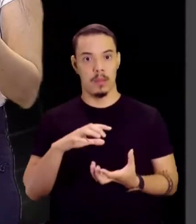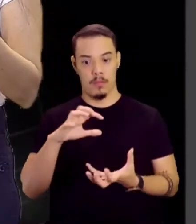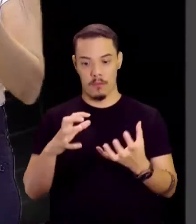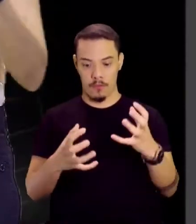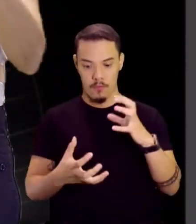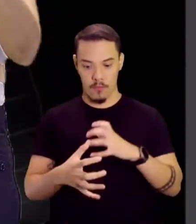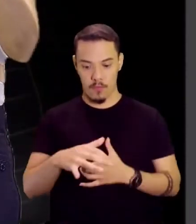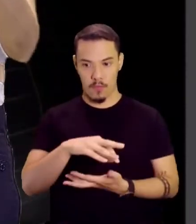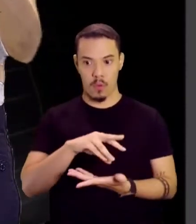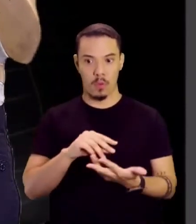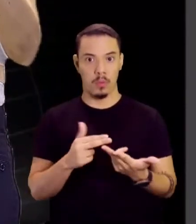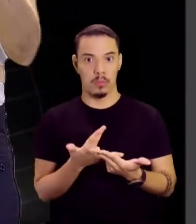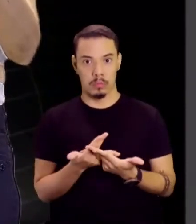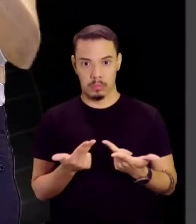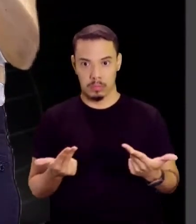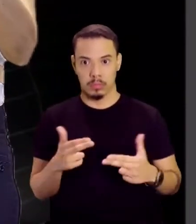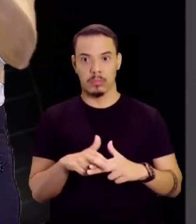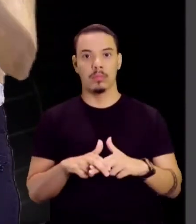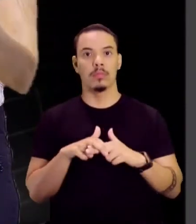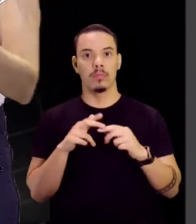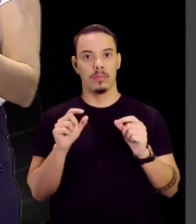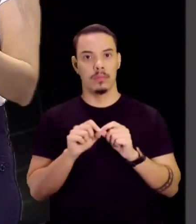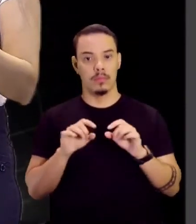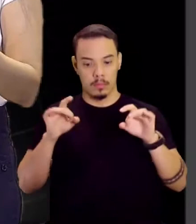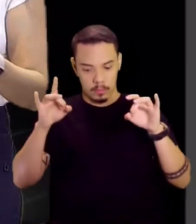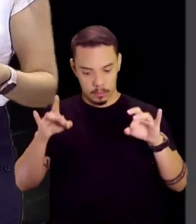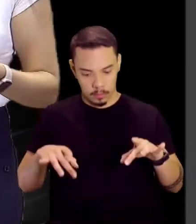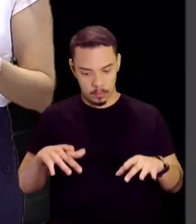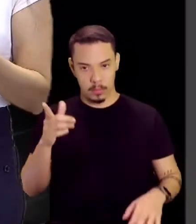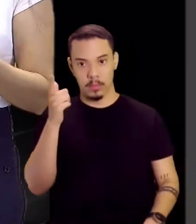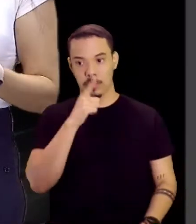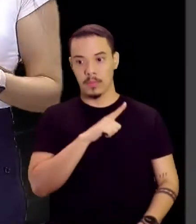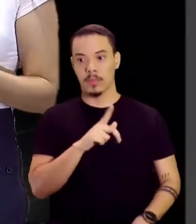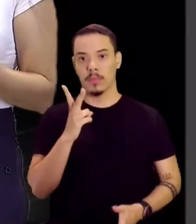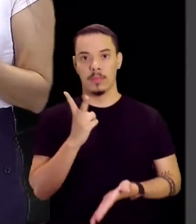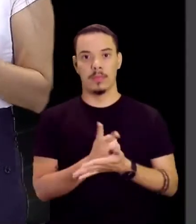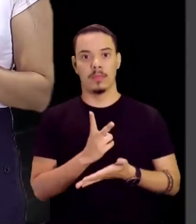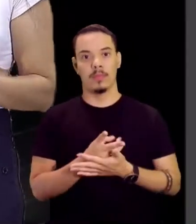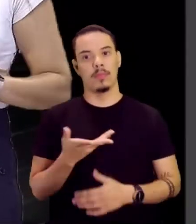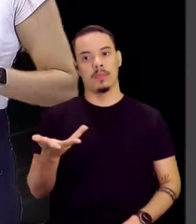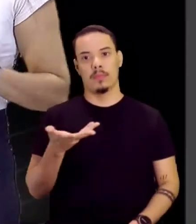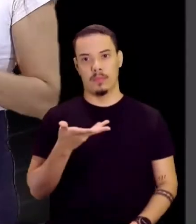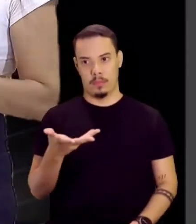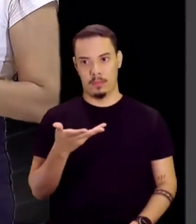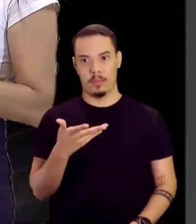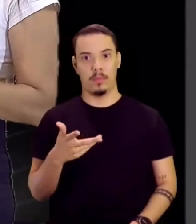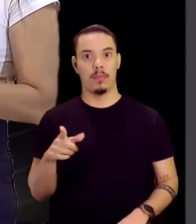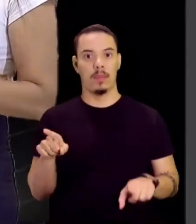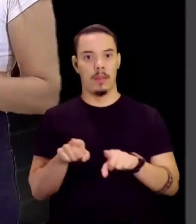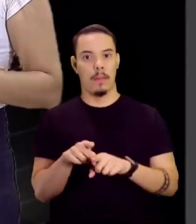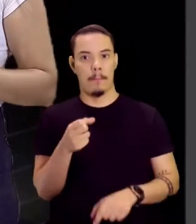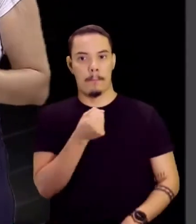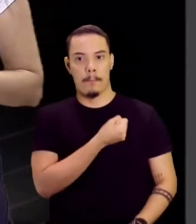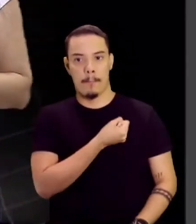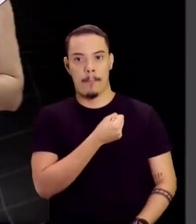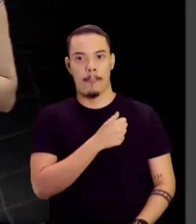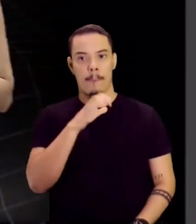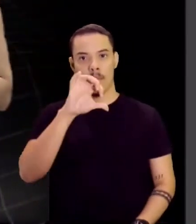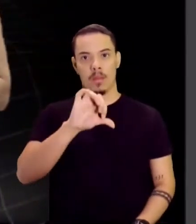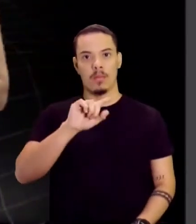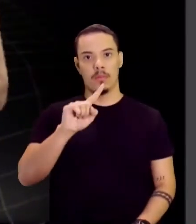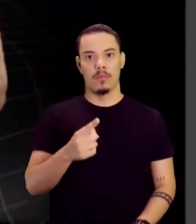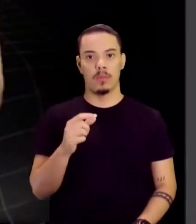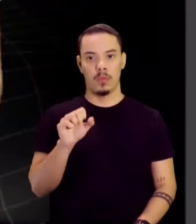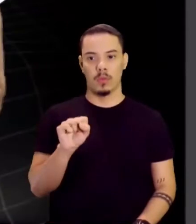forma, então se você soltou, elas vão estar sujeitas à mesma aceleração gravitacional, que é aquele valor lá de